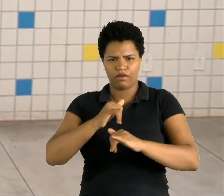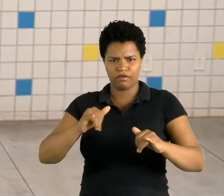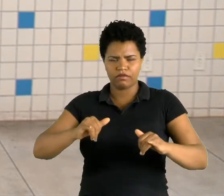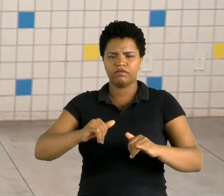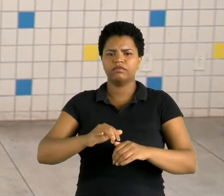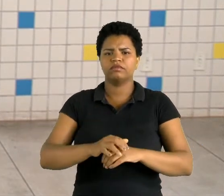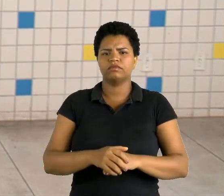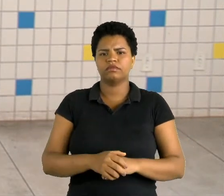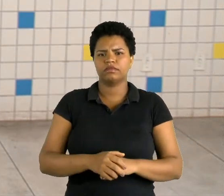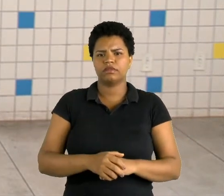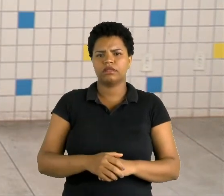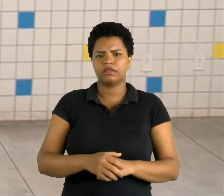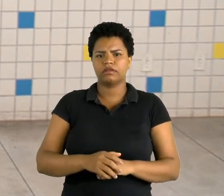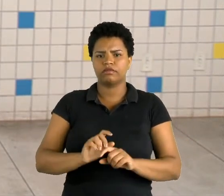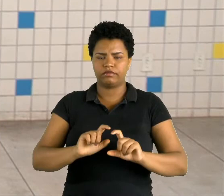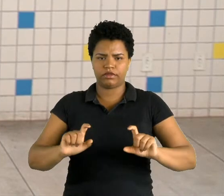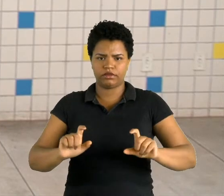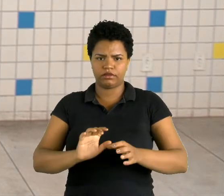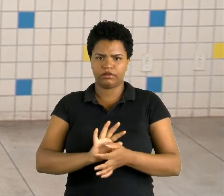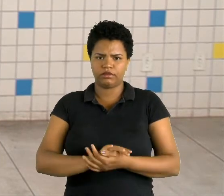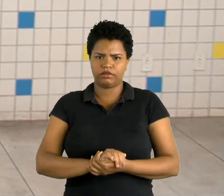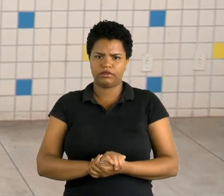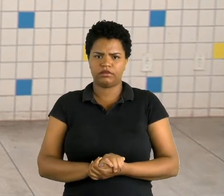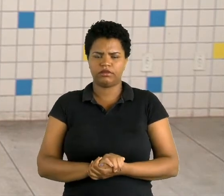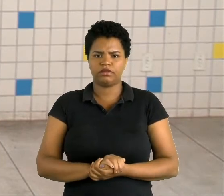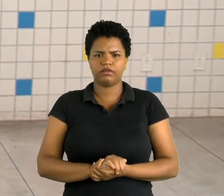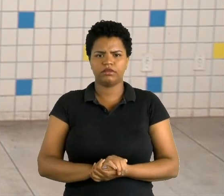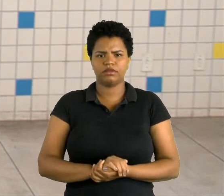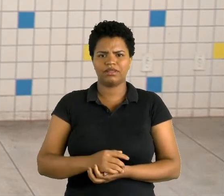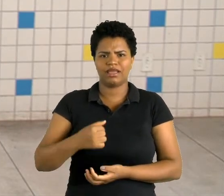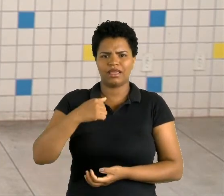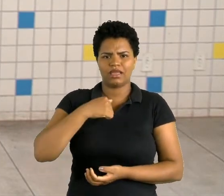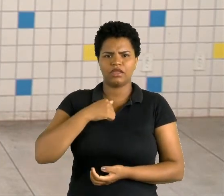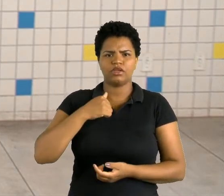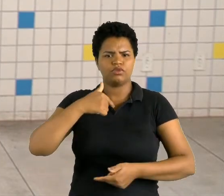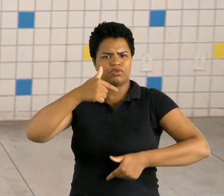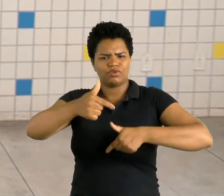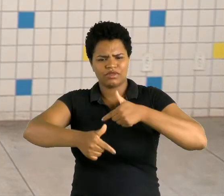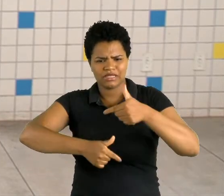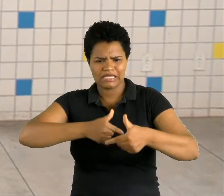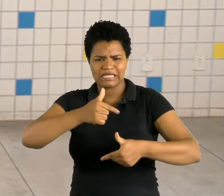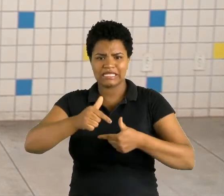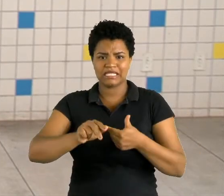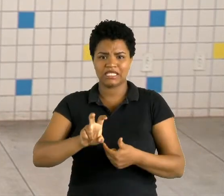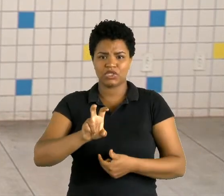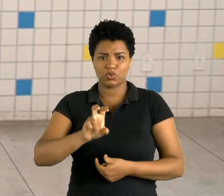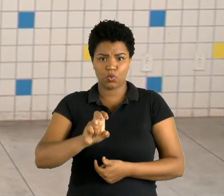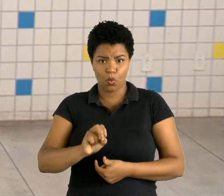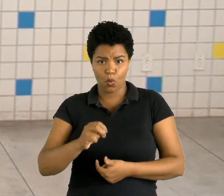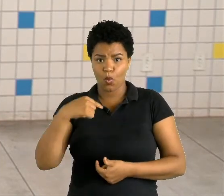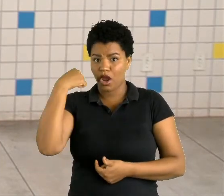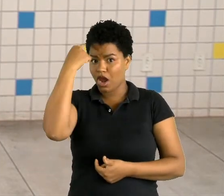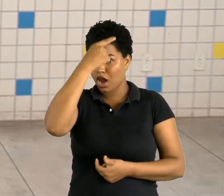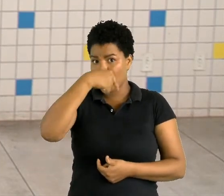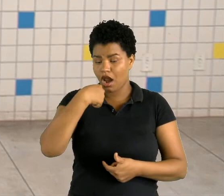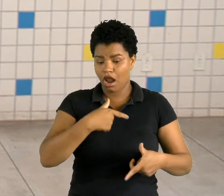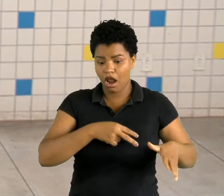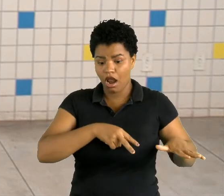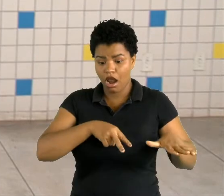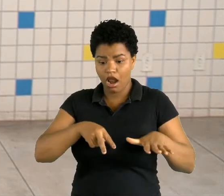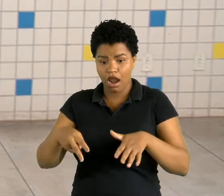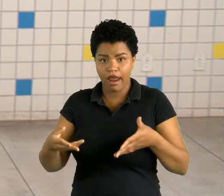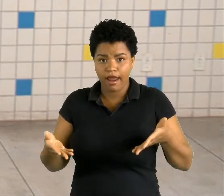I'm working 50 hours this week. Eu estou trabalhando 50 horas esta semana. Quer dizer que